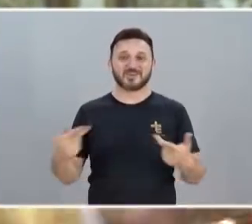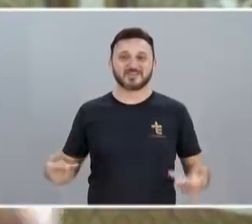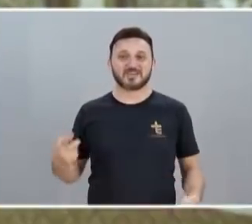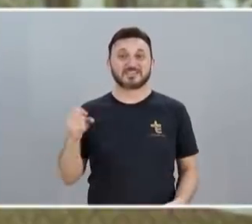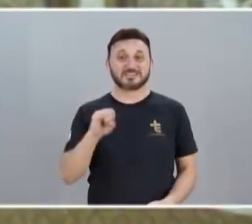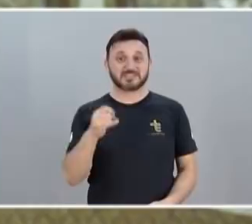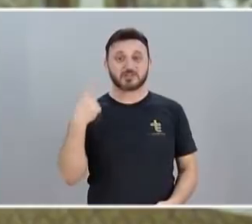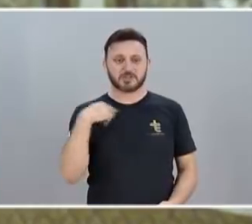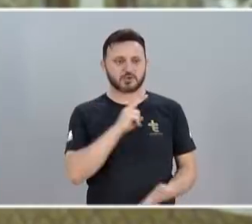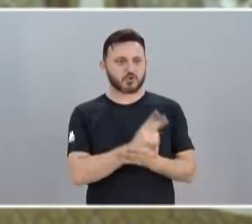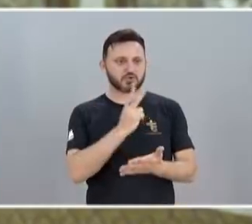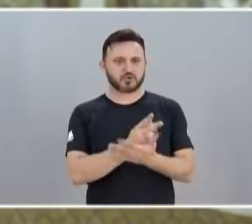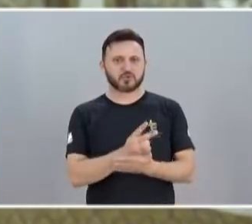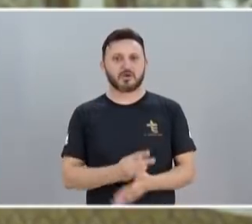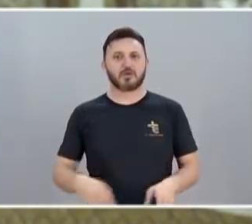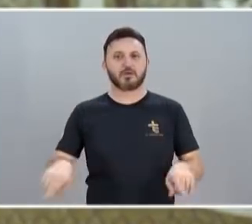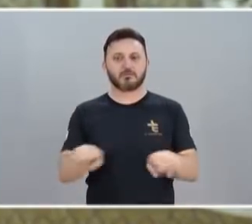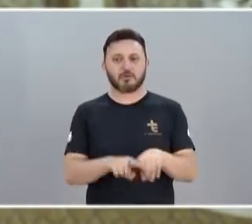Ué,